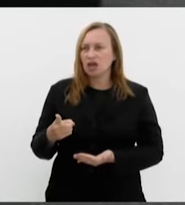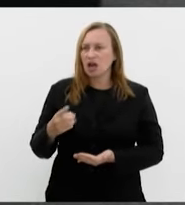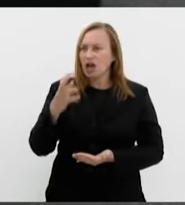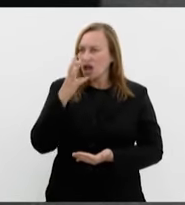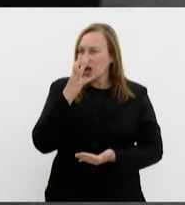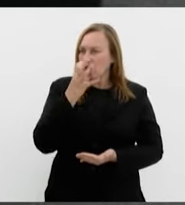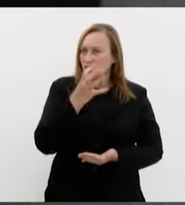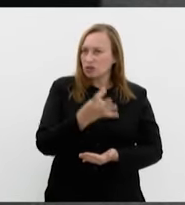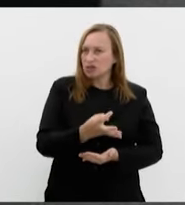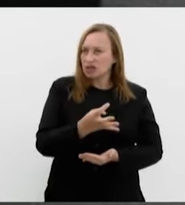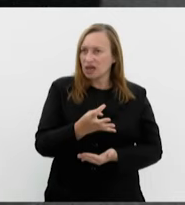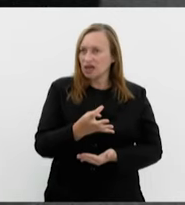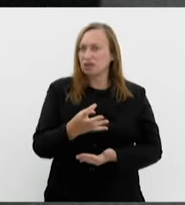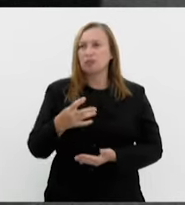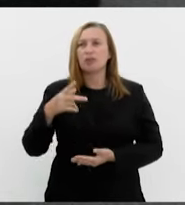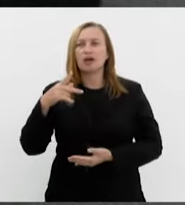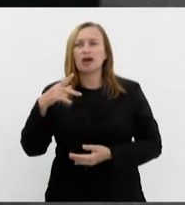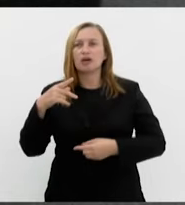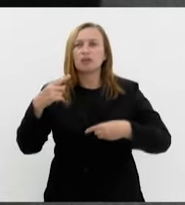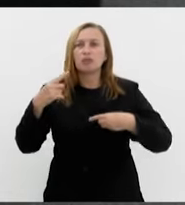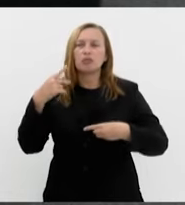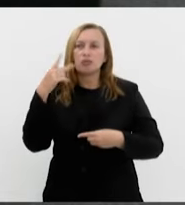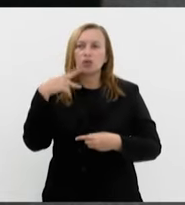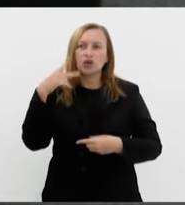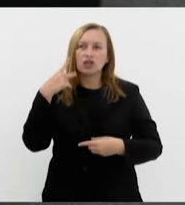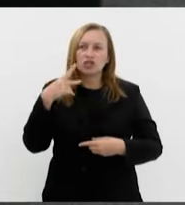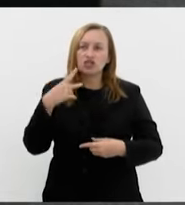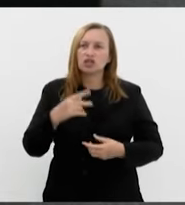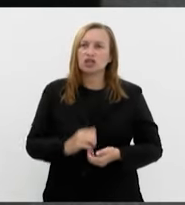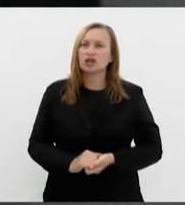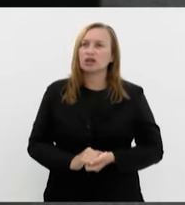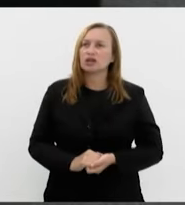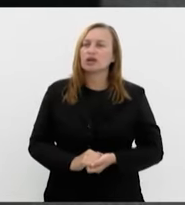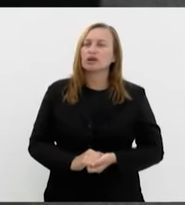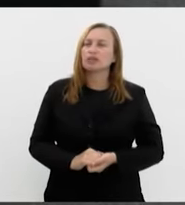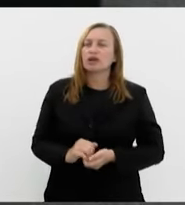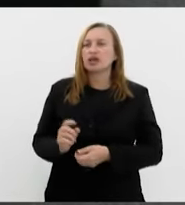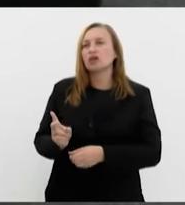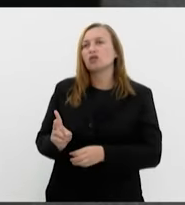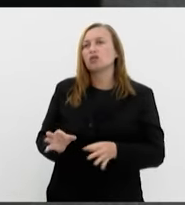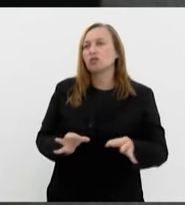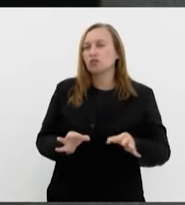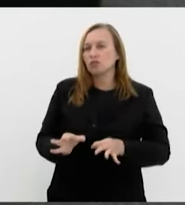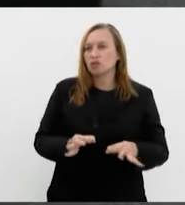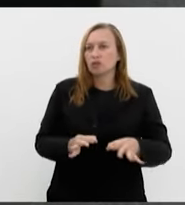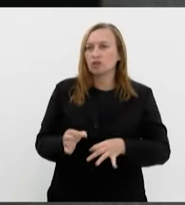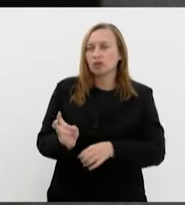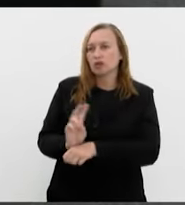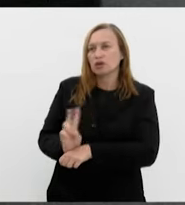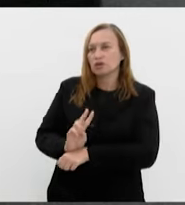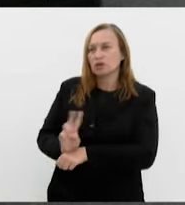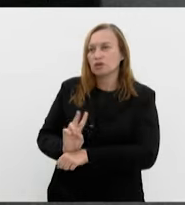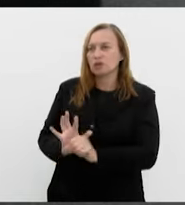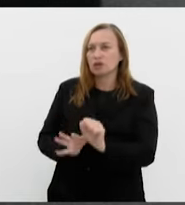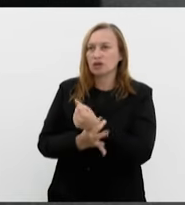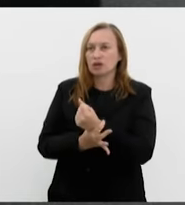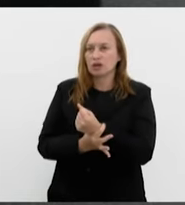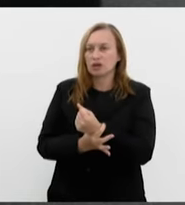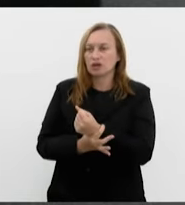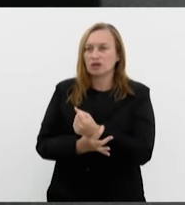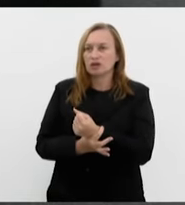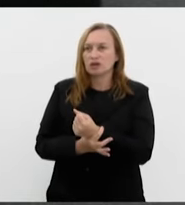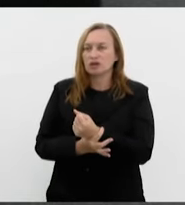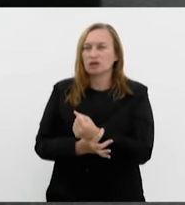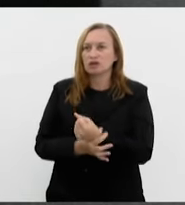pela politicagem para servir e para que o programa Segurança Presente em Niterói vire cabide de